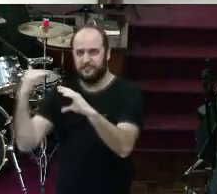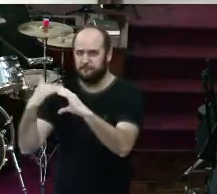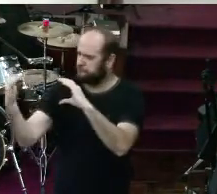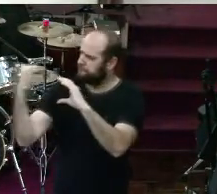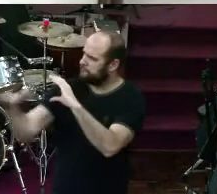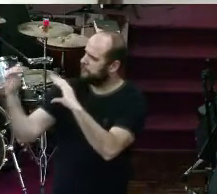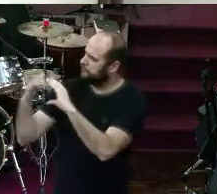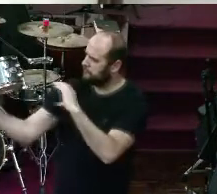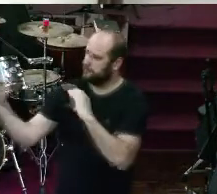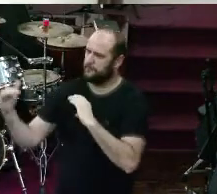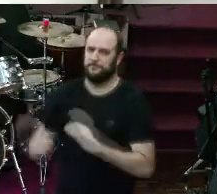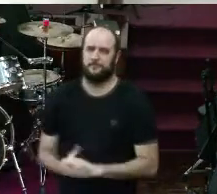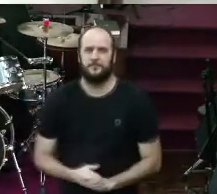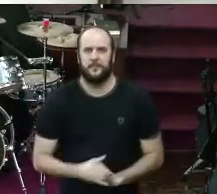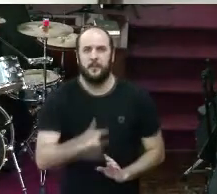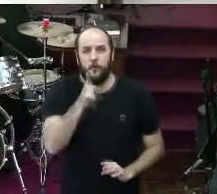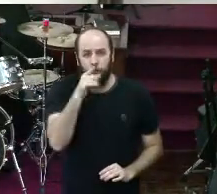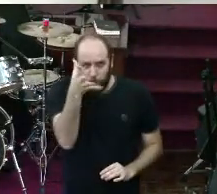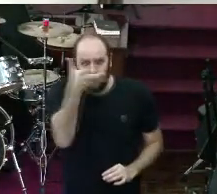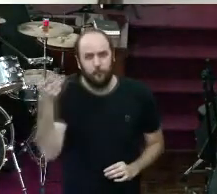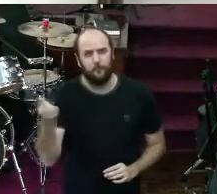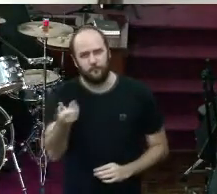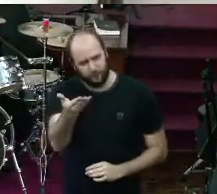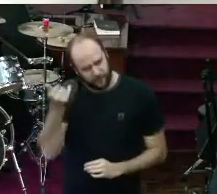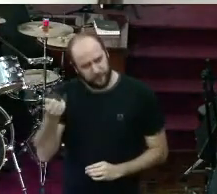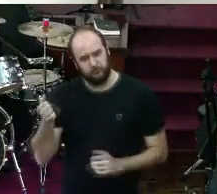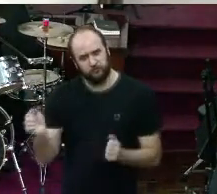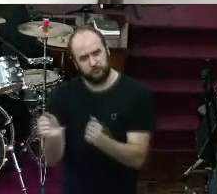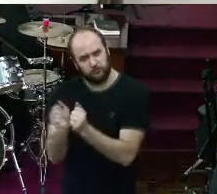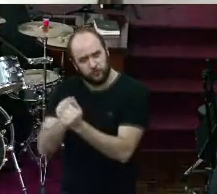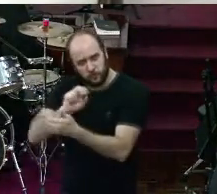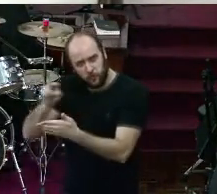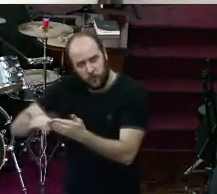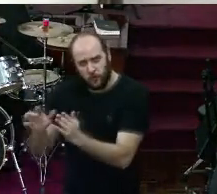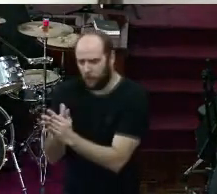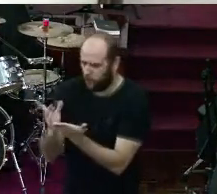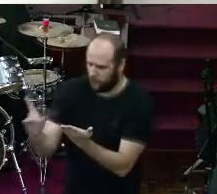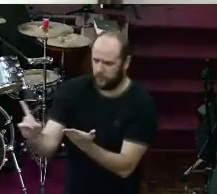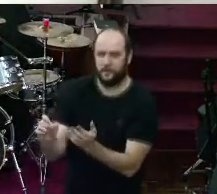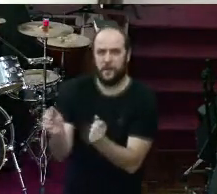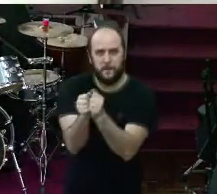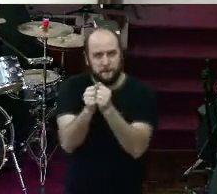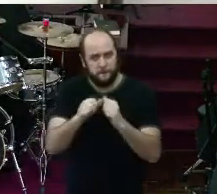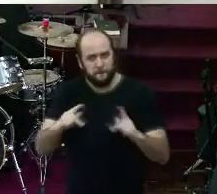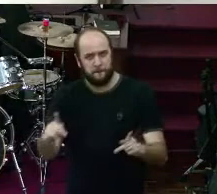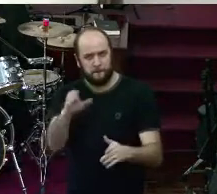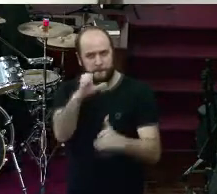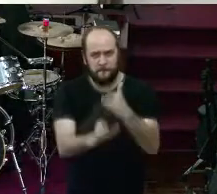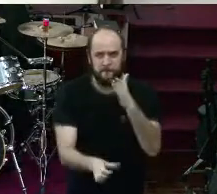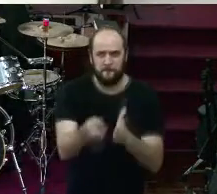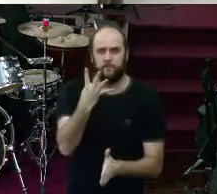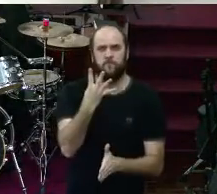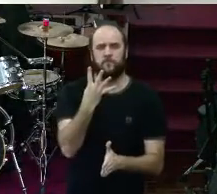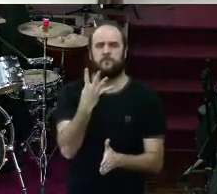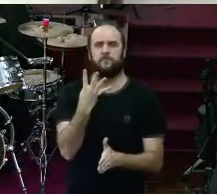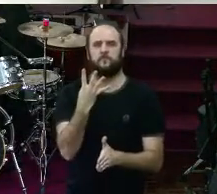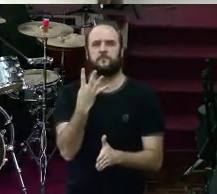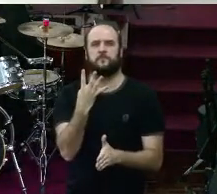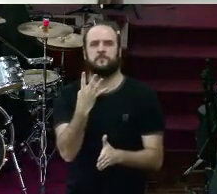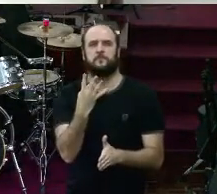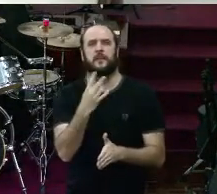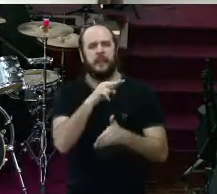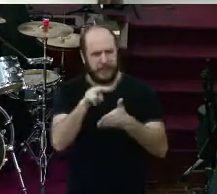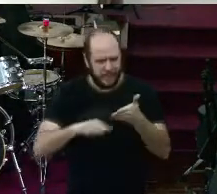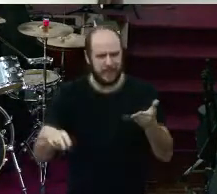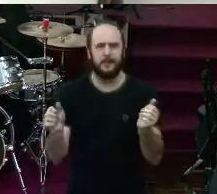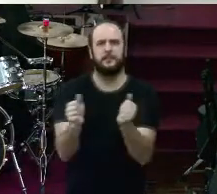exaltado. Eu quero te convidar a abrir a sua Bíblia no livro do Apocalipse, no capítulo 4. Acompanhe a